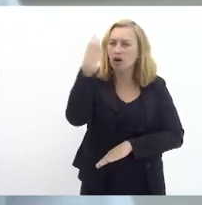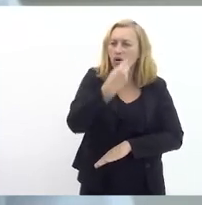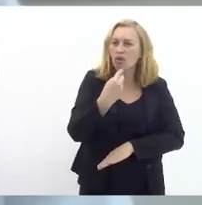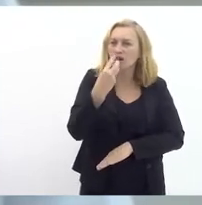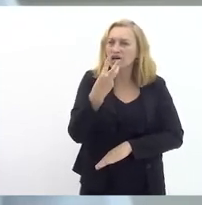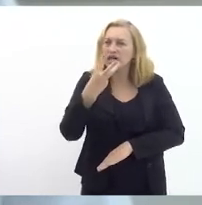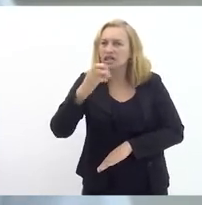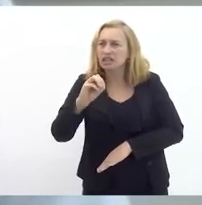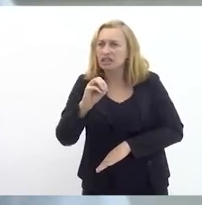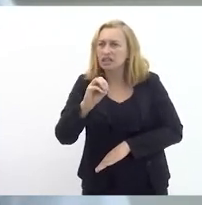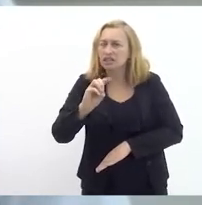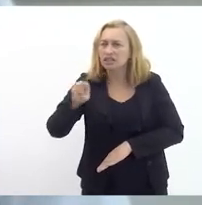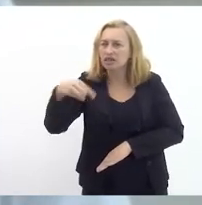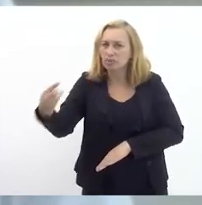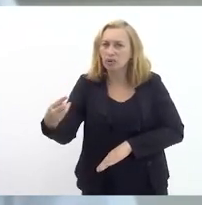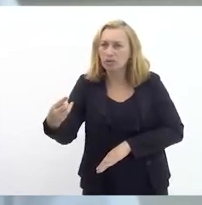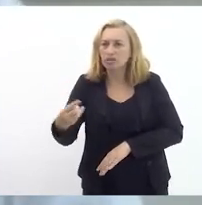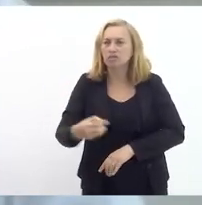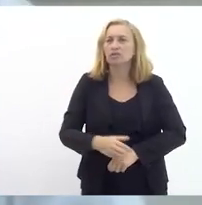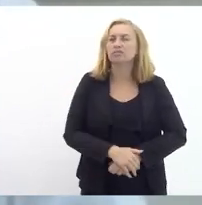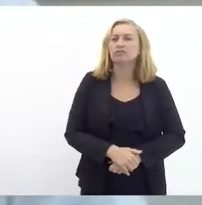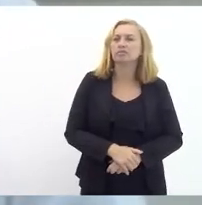1h30 depois?